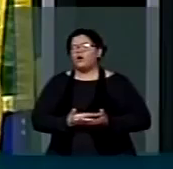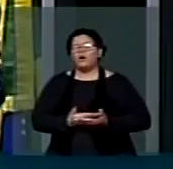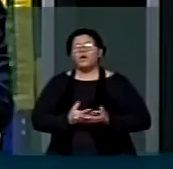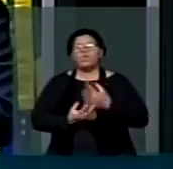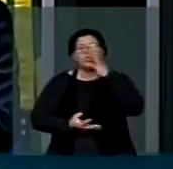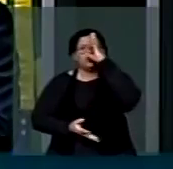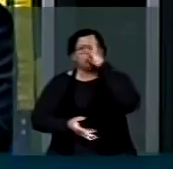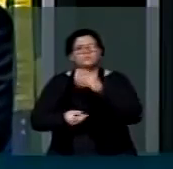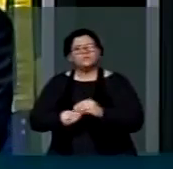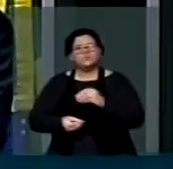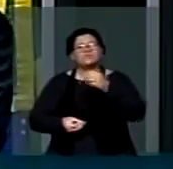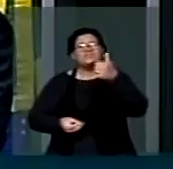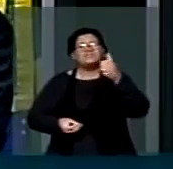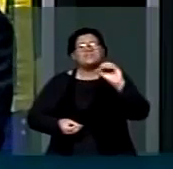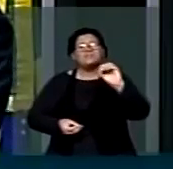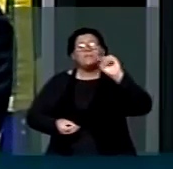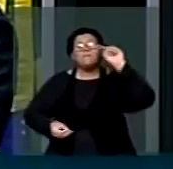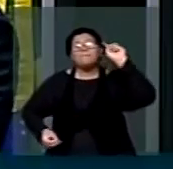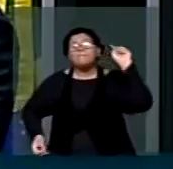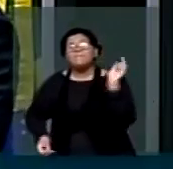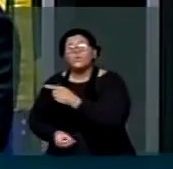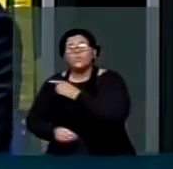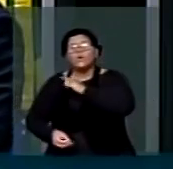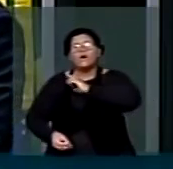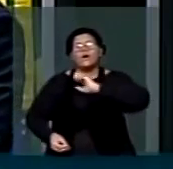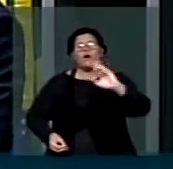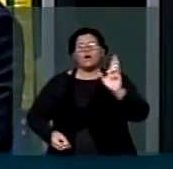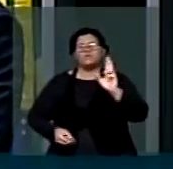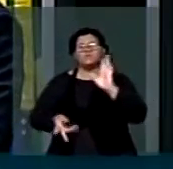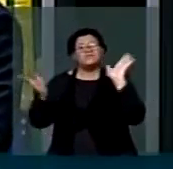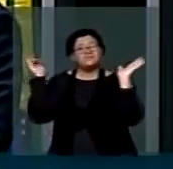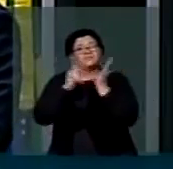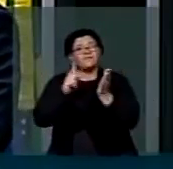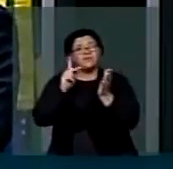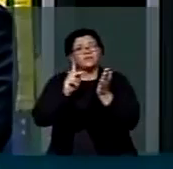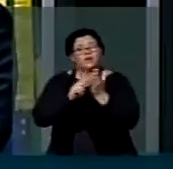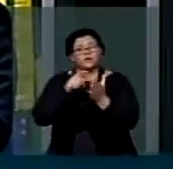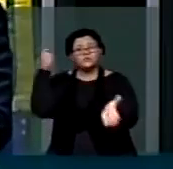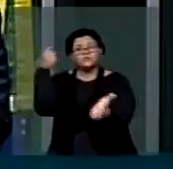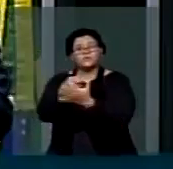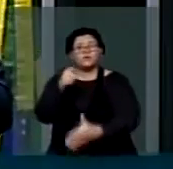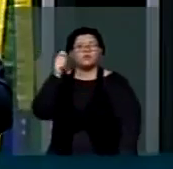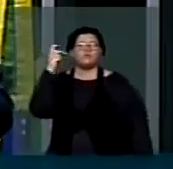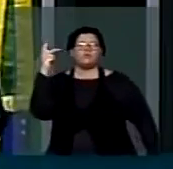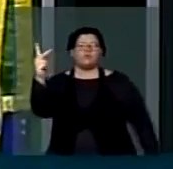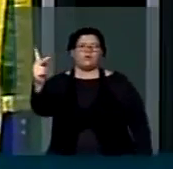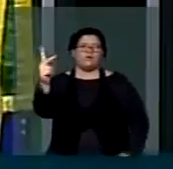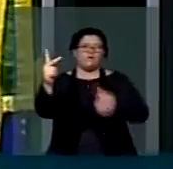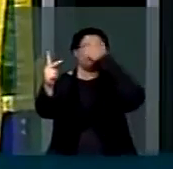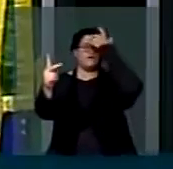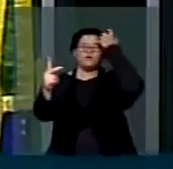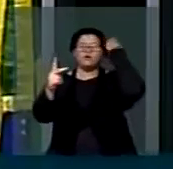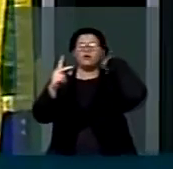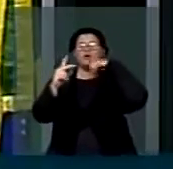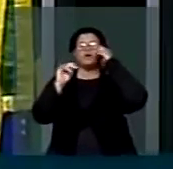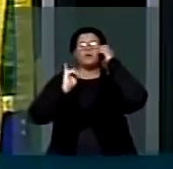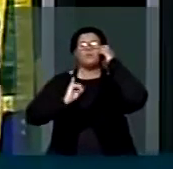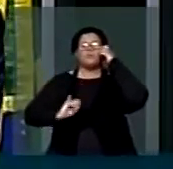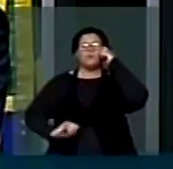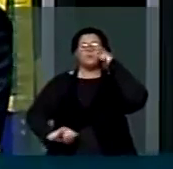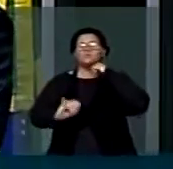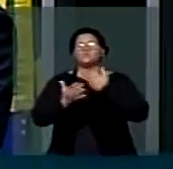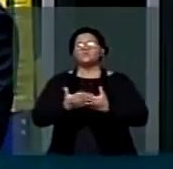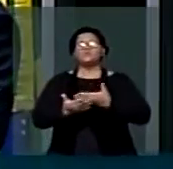R$10 mil da bolsa de estudo ela recebia